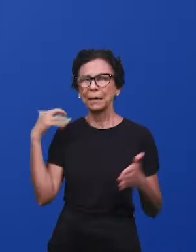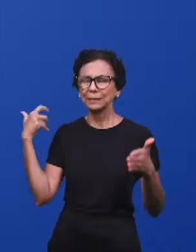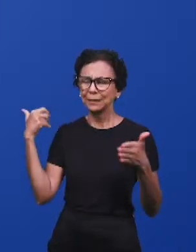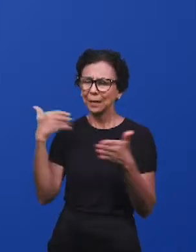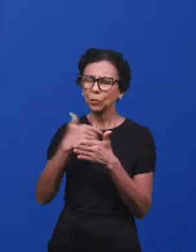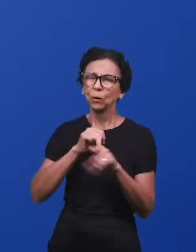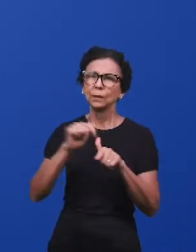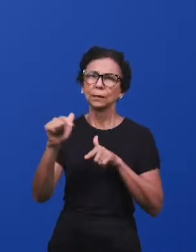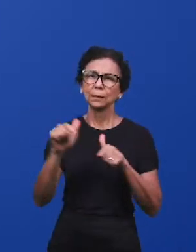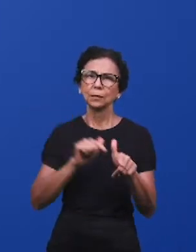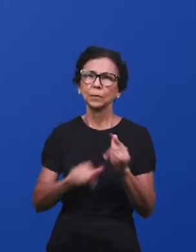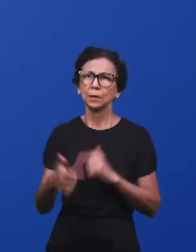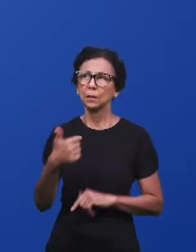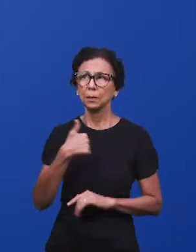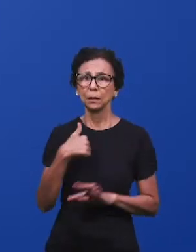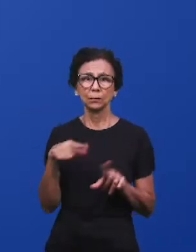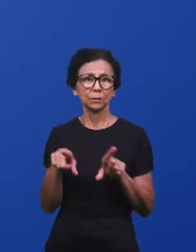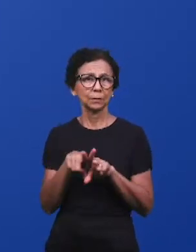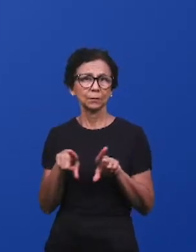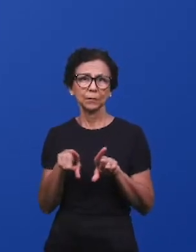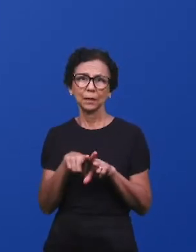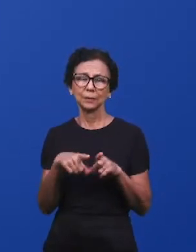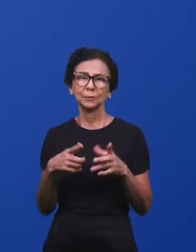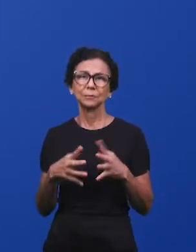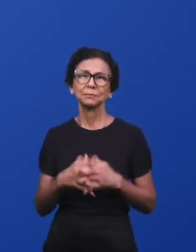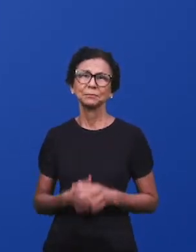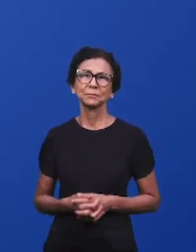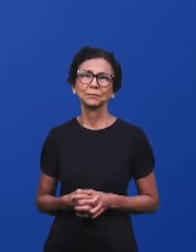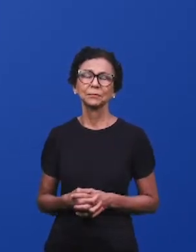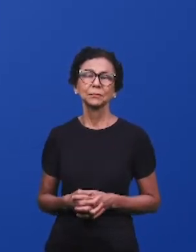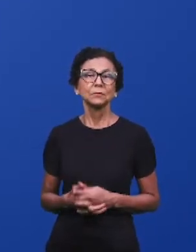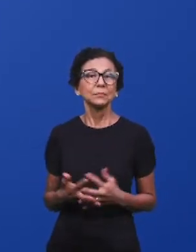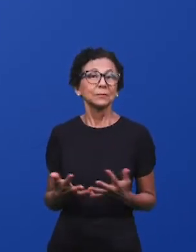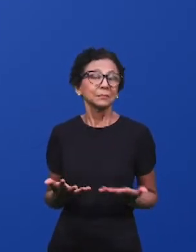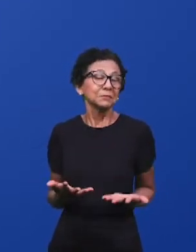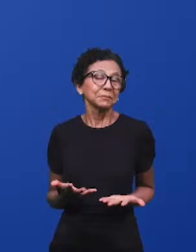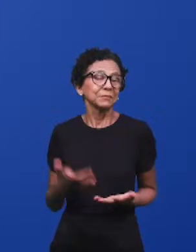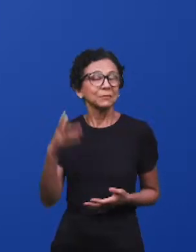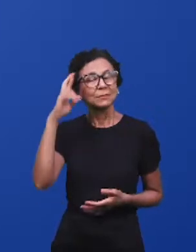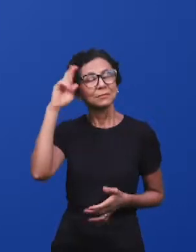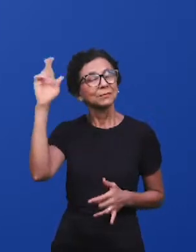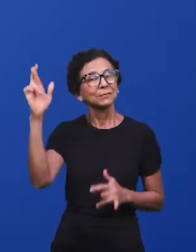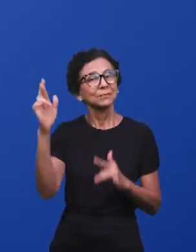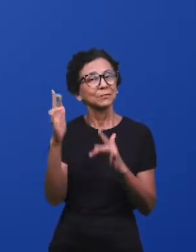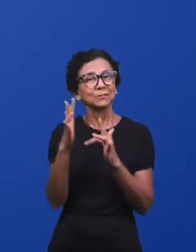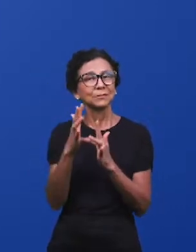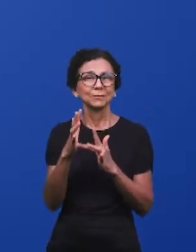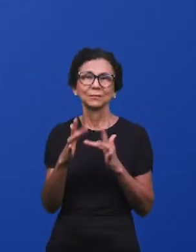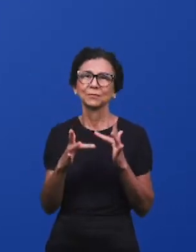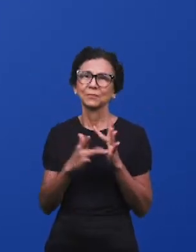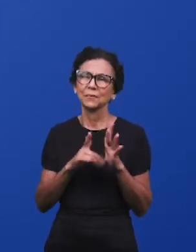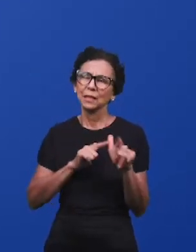trabalho também. Então, o Senhor Jesus está trabalhando até